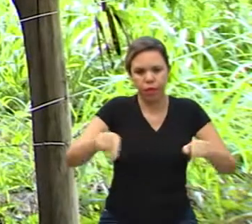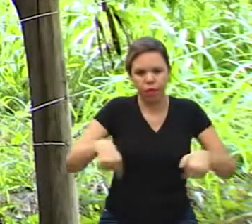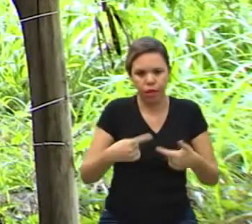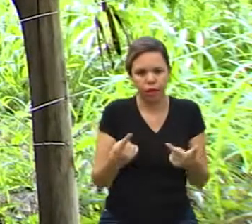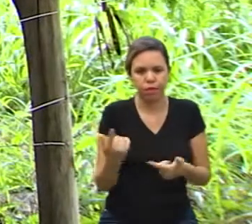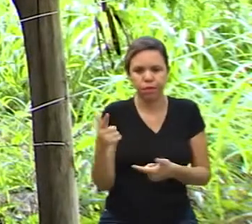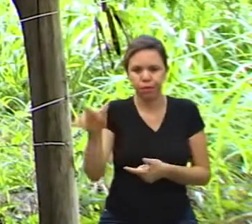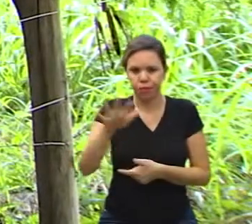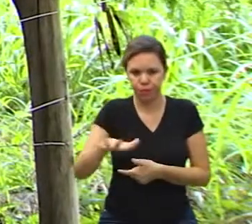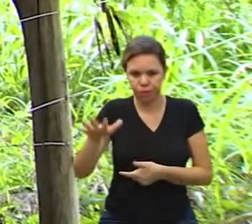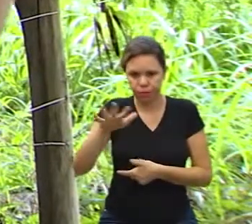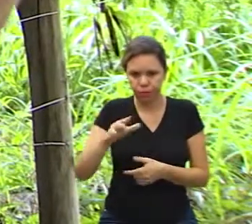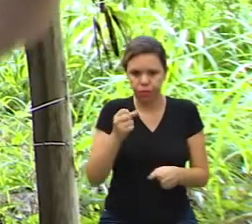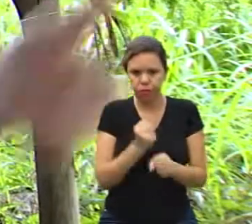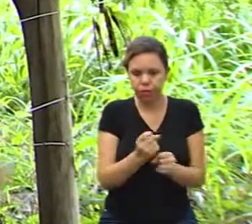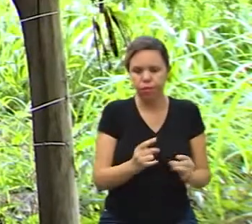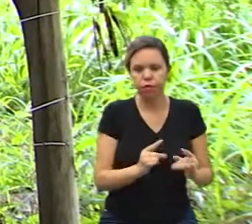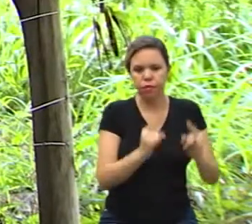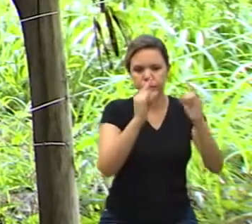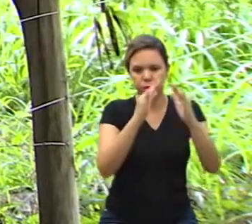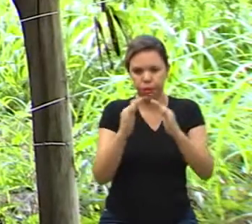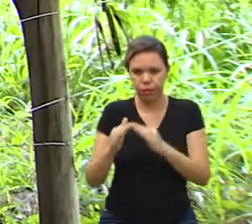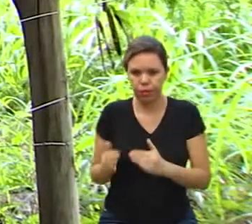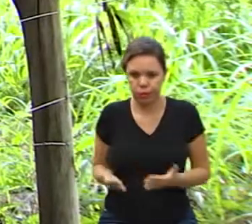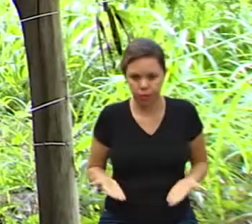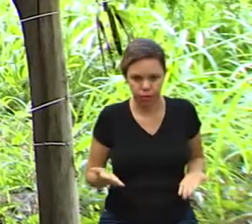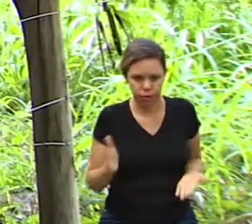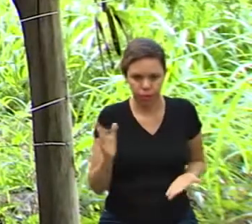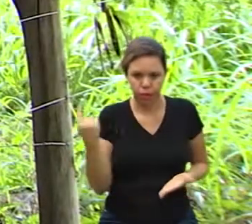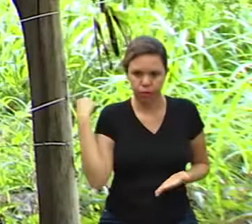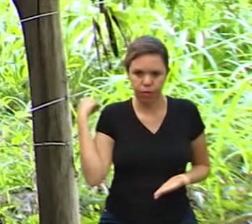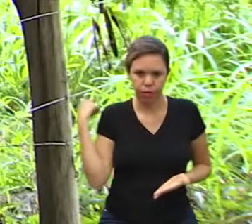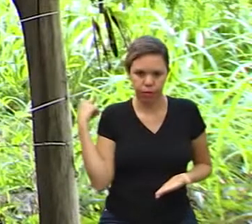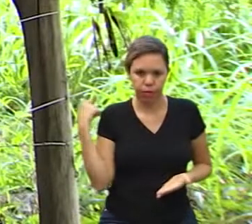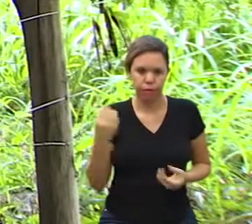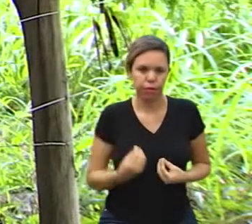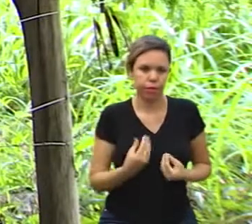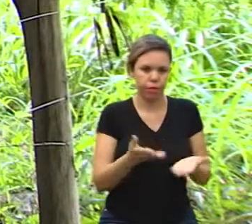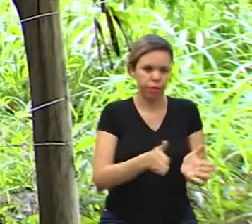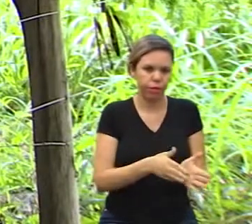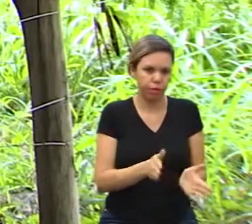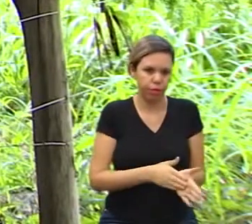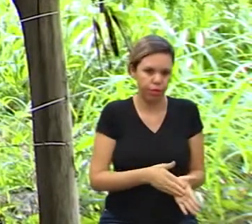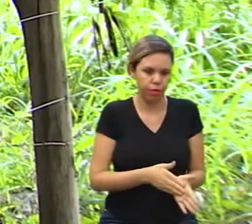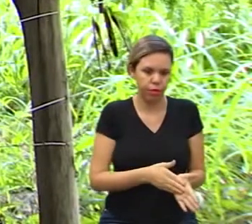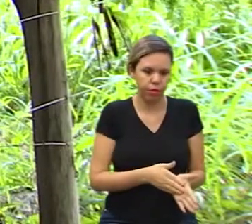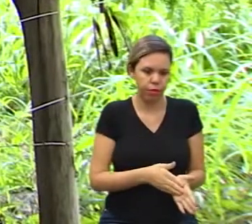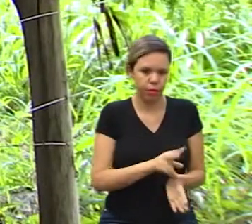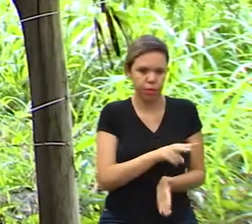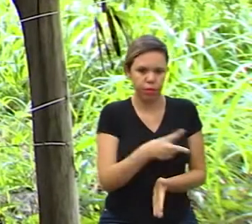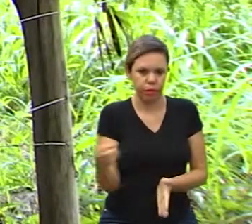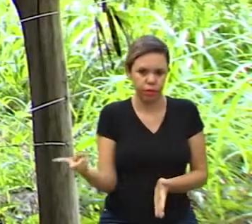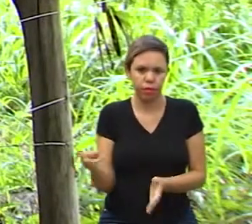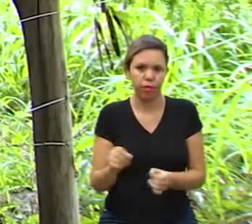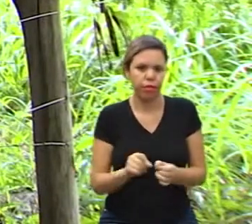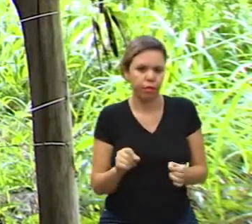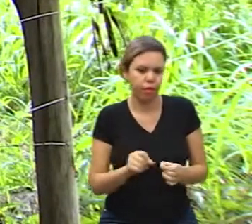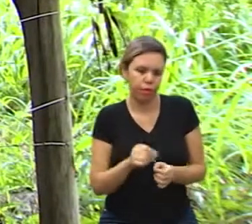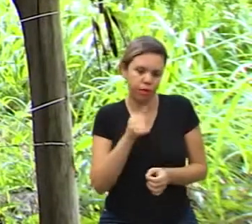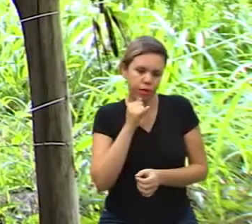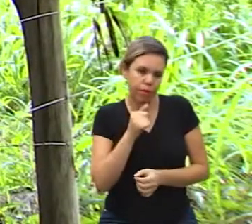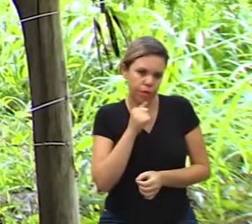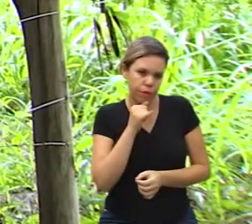essas áreas em outros empreendimentos imobiliários já foram oferecidas como